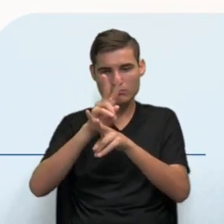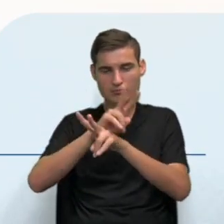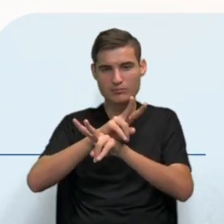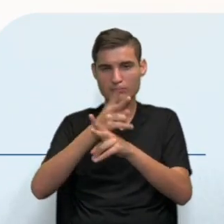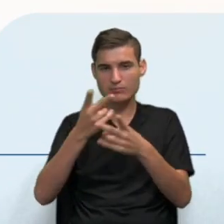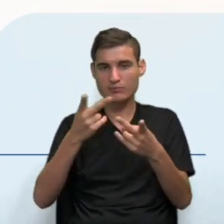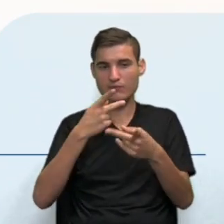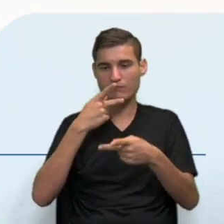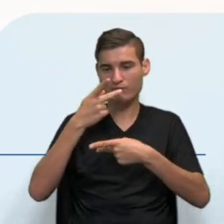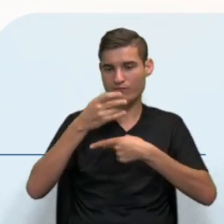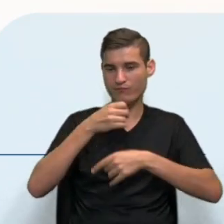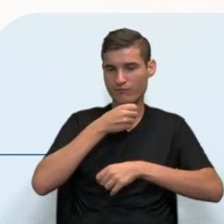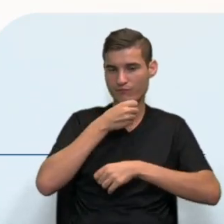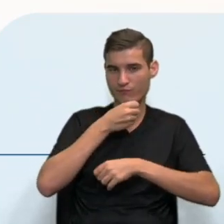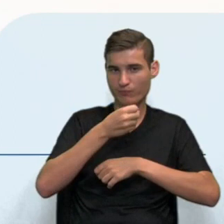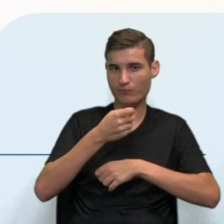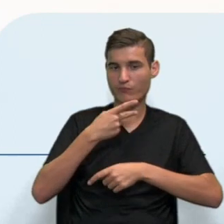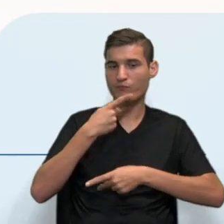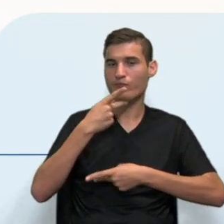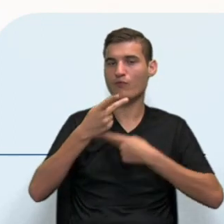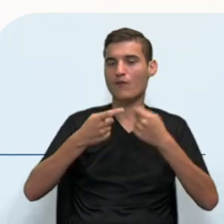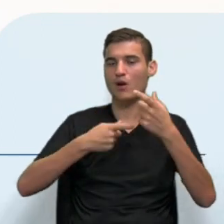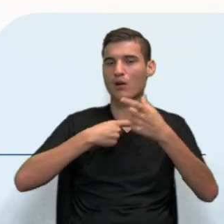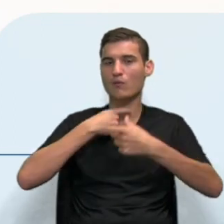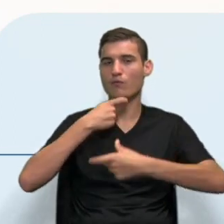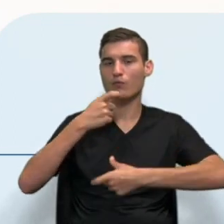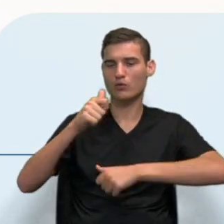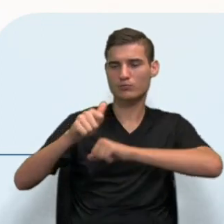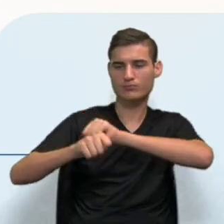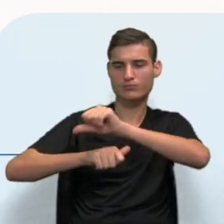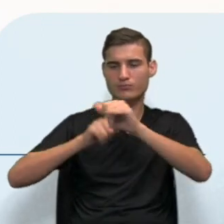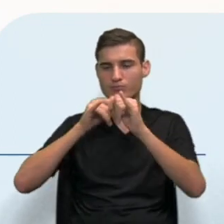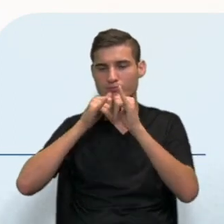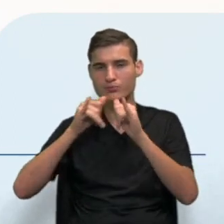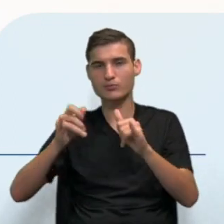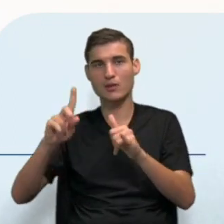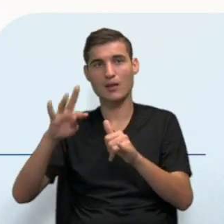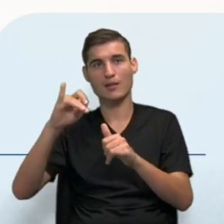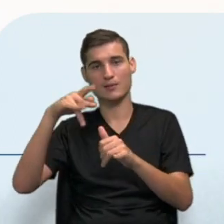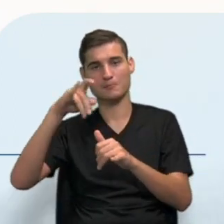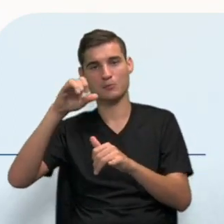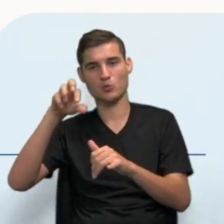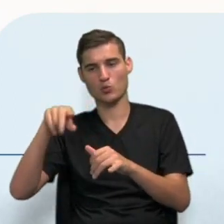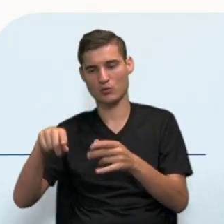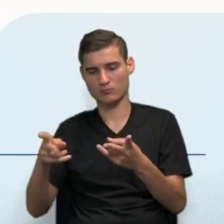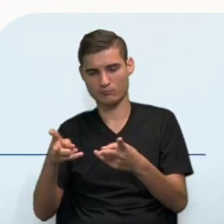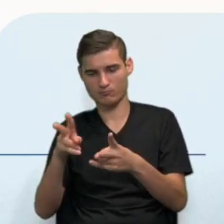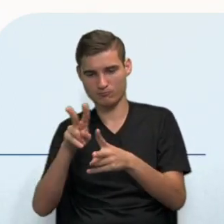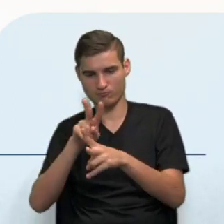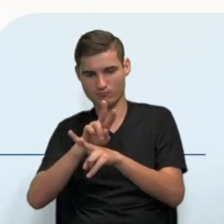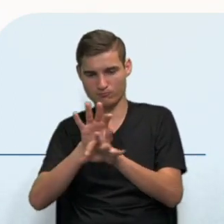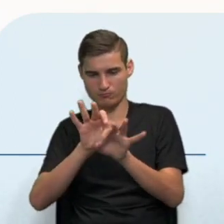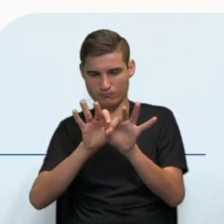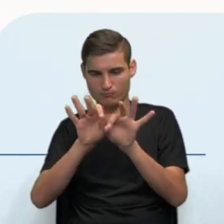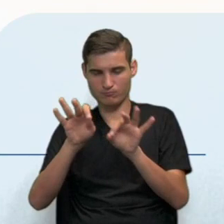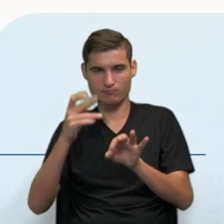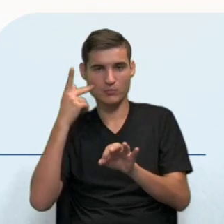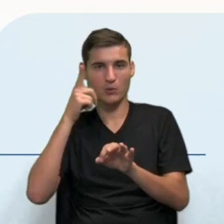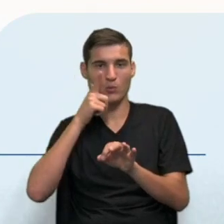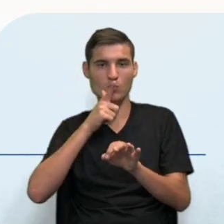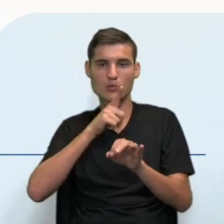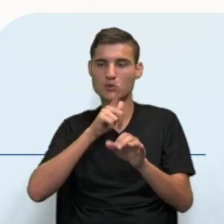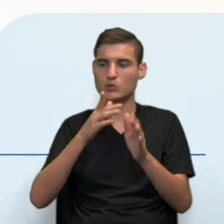eletrônico, elétrico-eletrônico, que vai ser o transmissor. Esse transmissor vai fazer todas as manipulações necessárias no